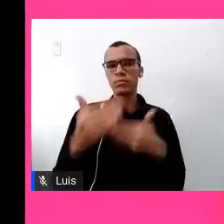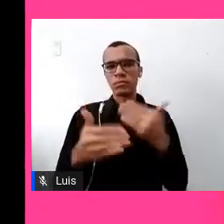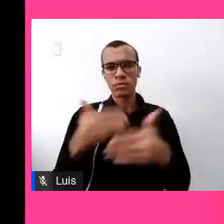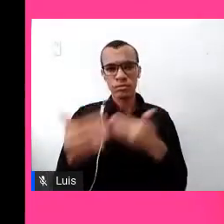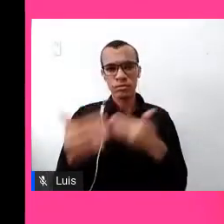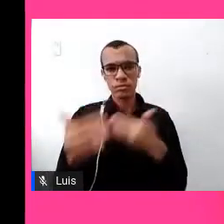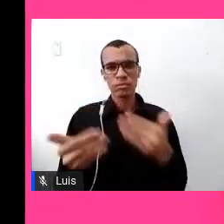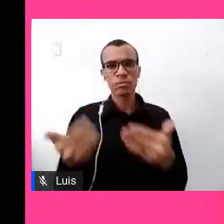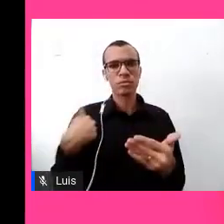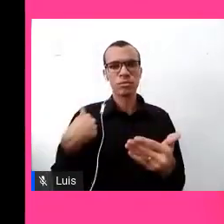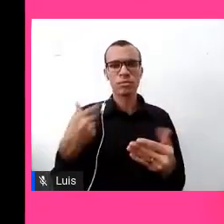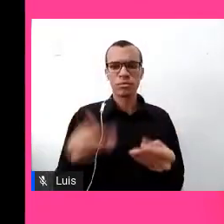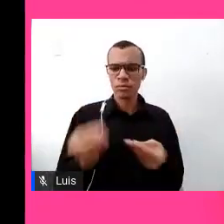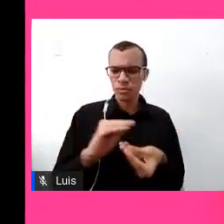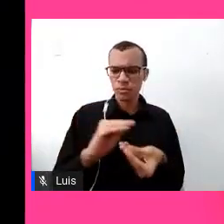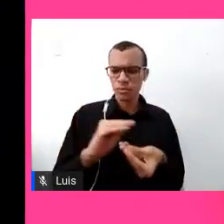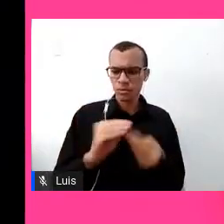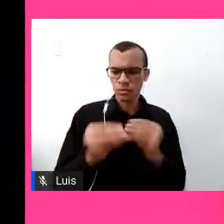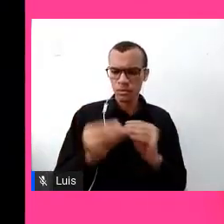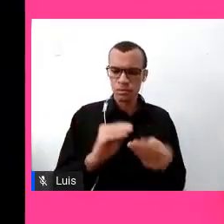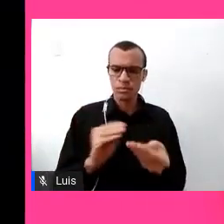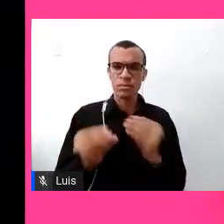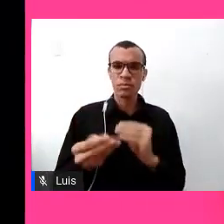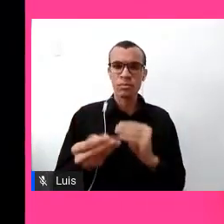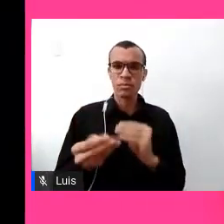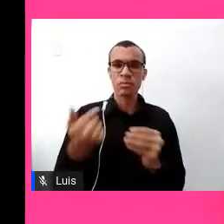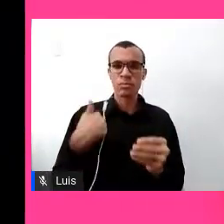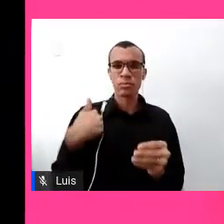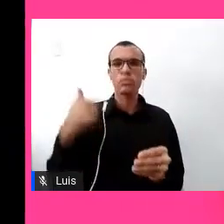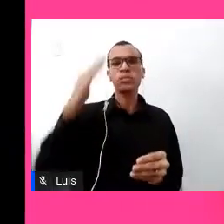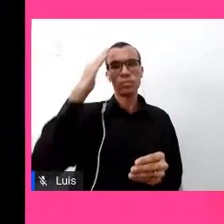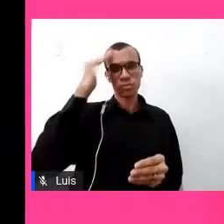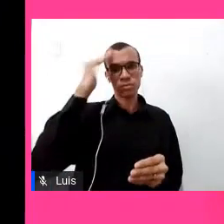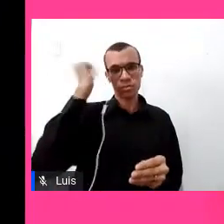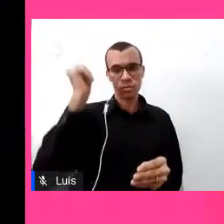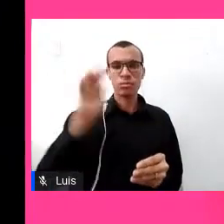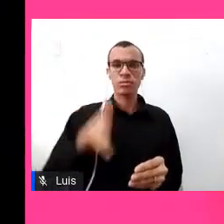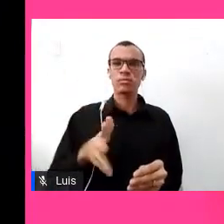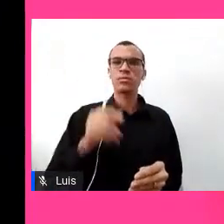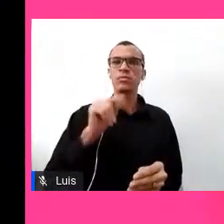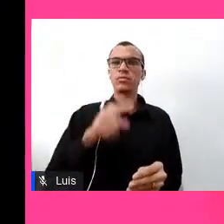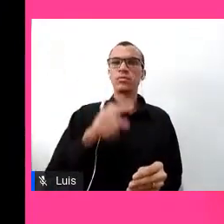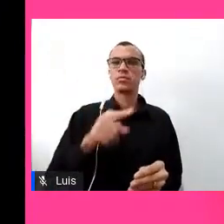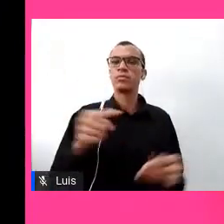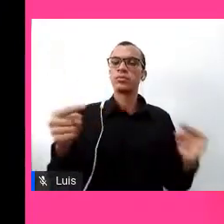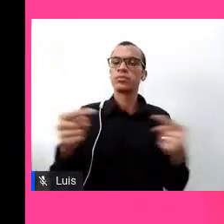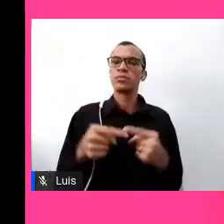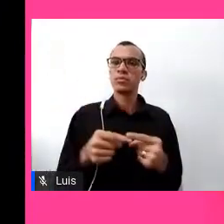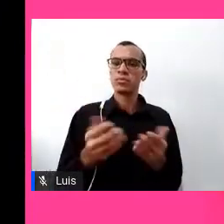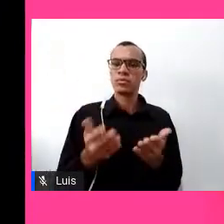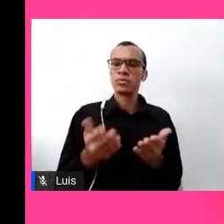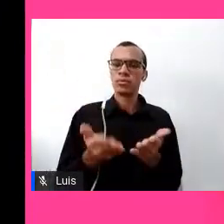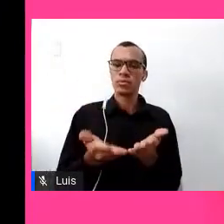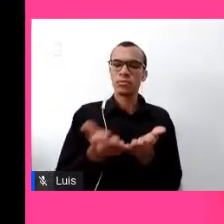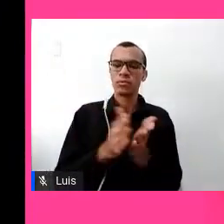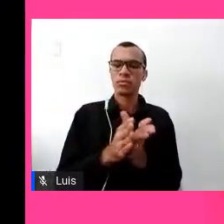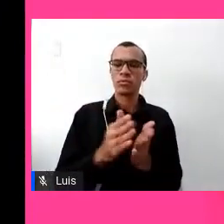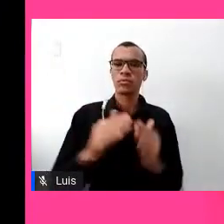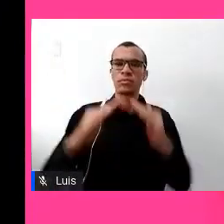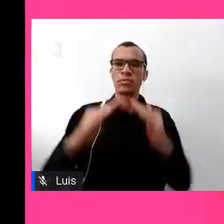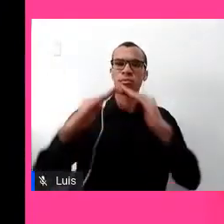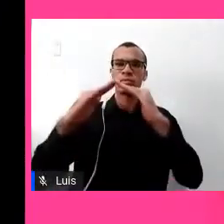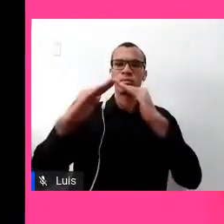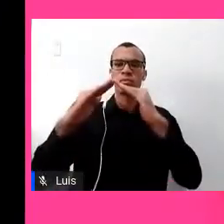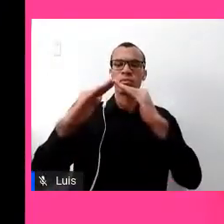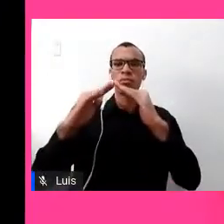o objeto, eu já sei que essa peça corresponde à inclinação de um telhado. Então, na hora que eu for